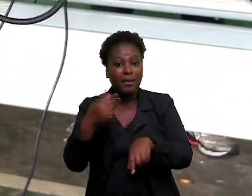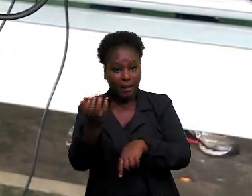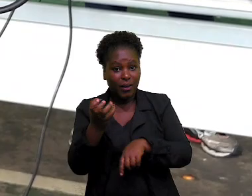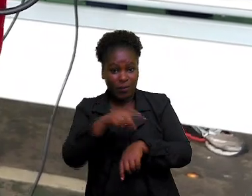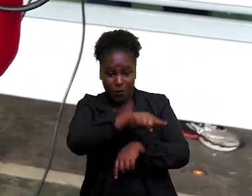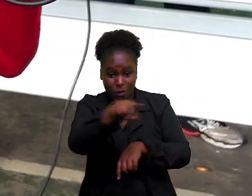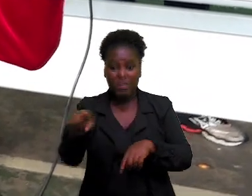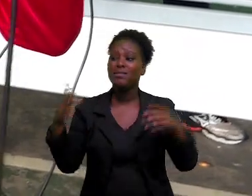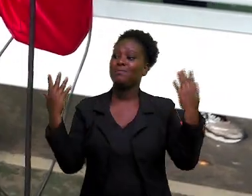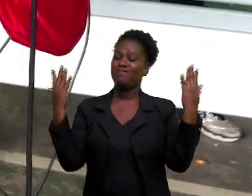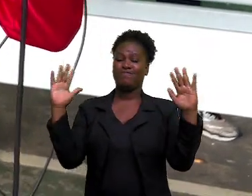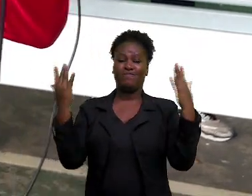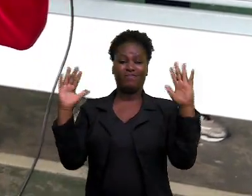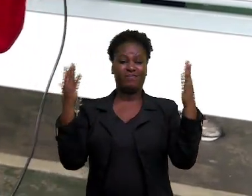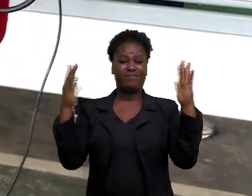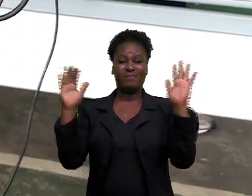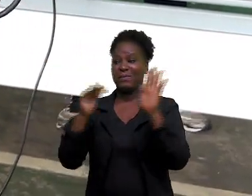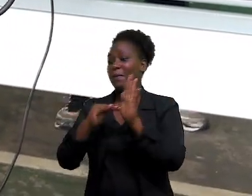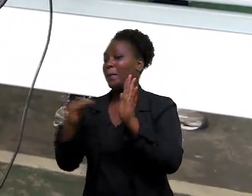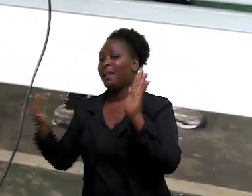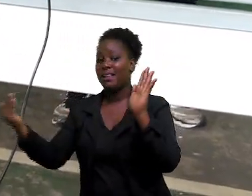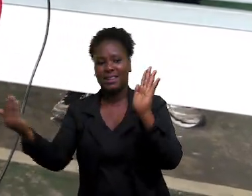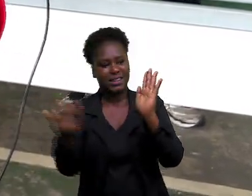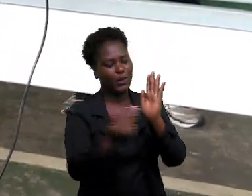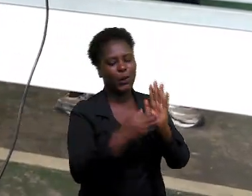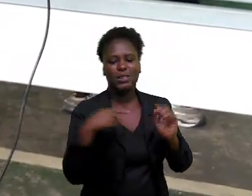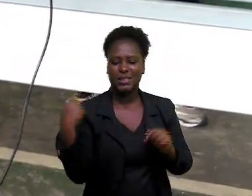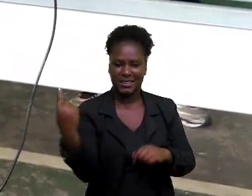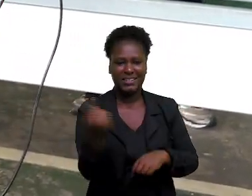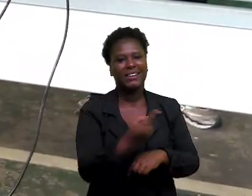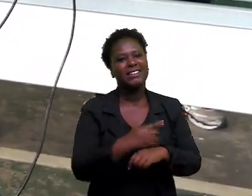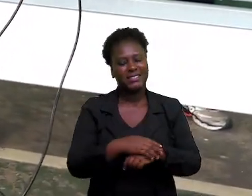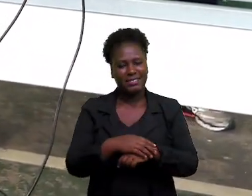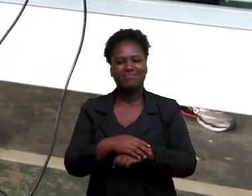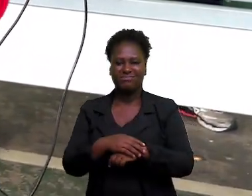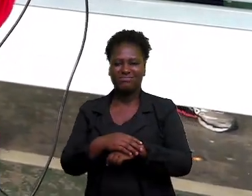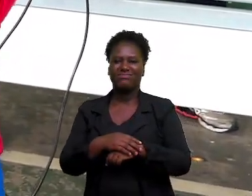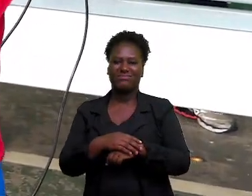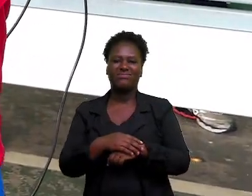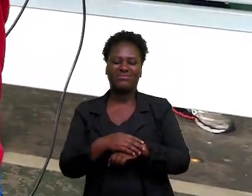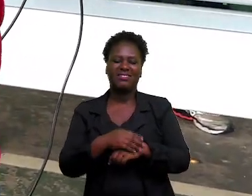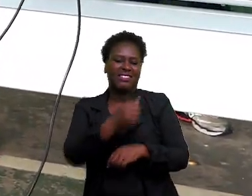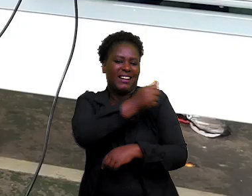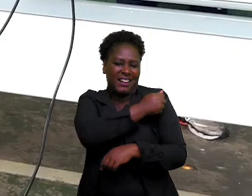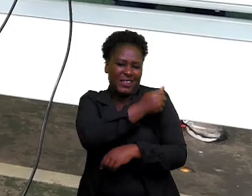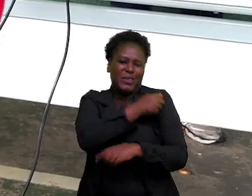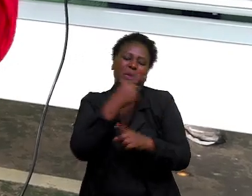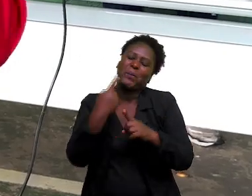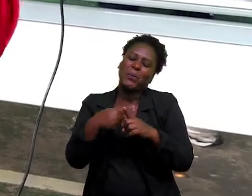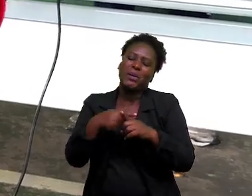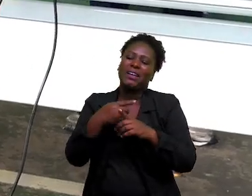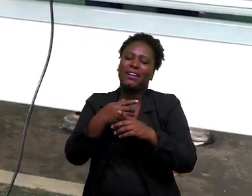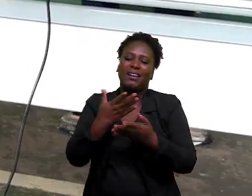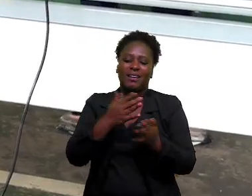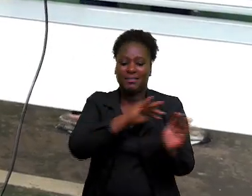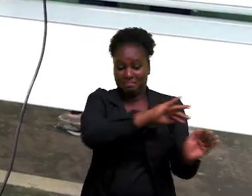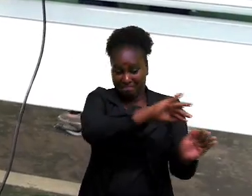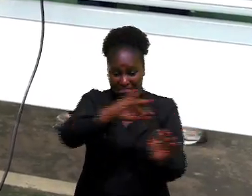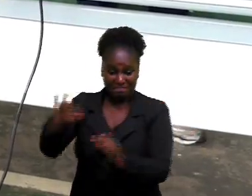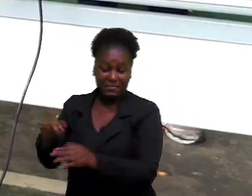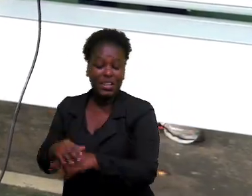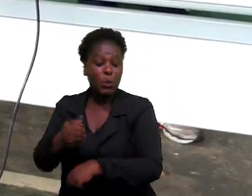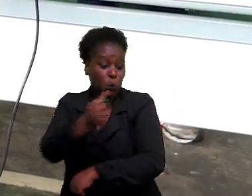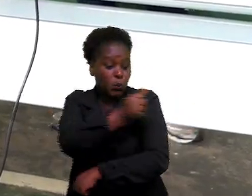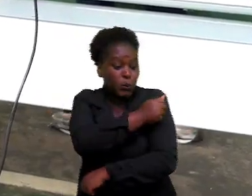palmas para todos os nossos estudantes, porque eles sim são as grandes estrelas,